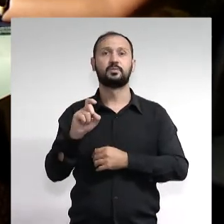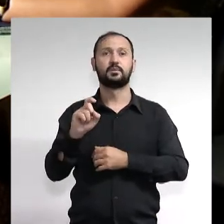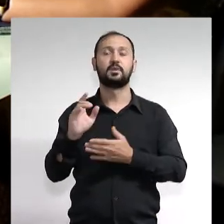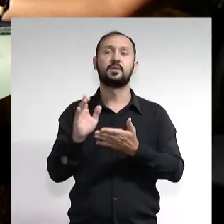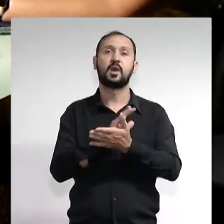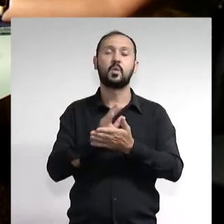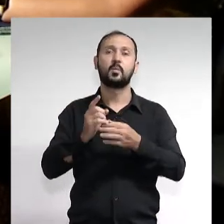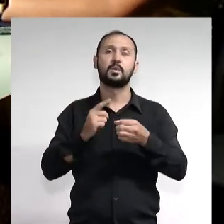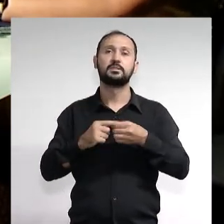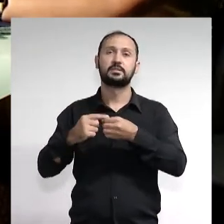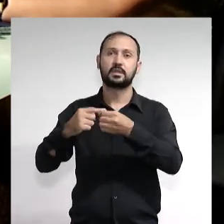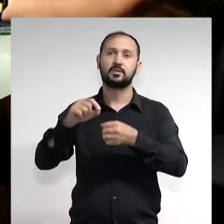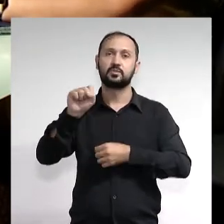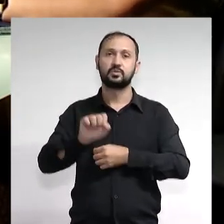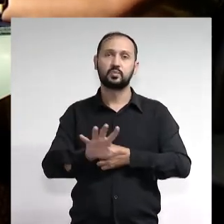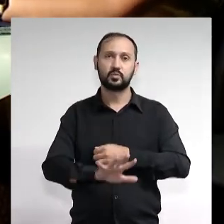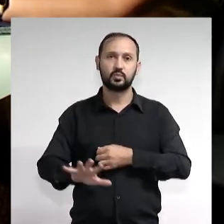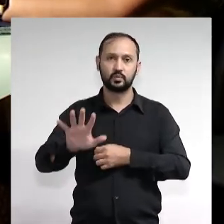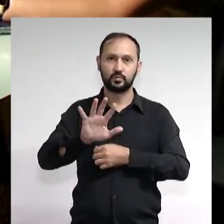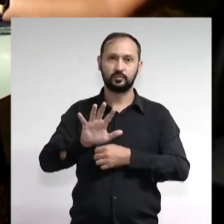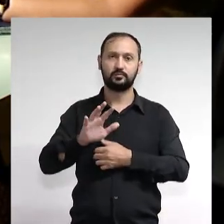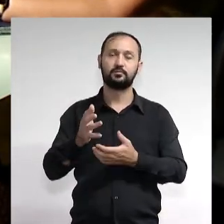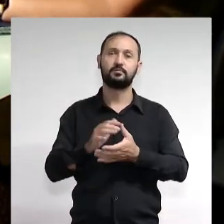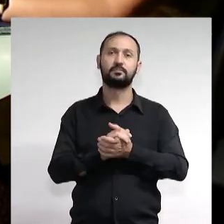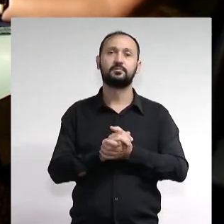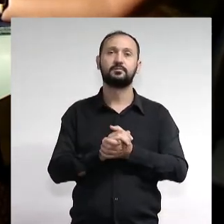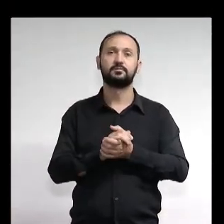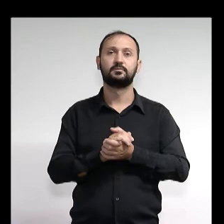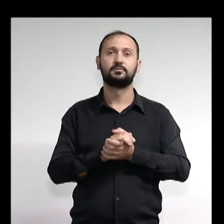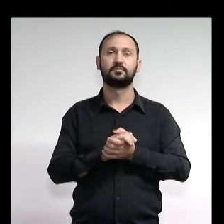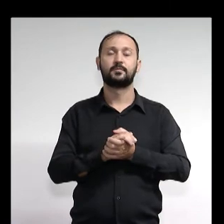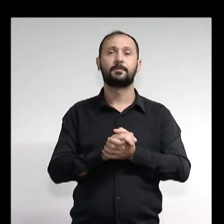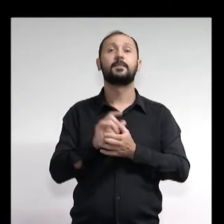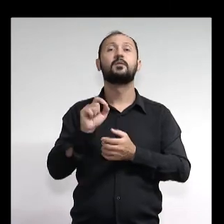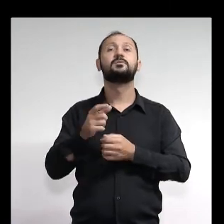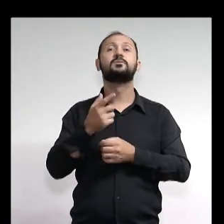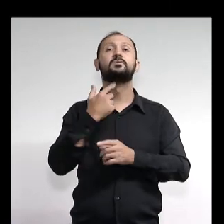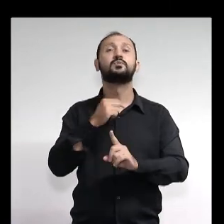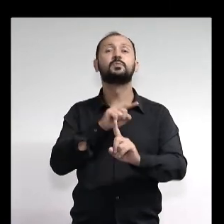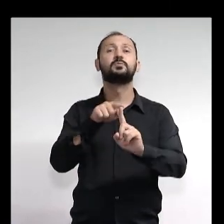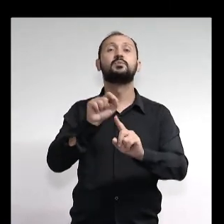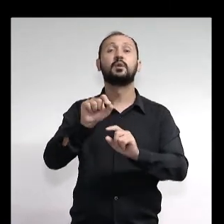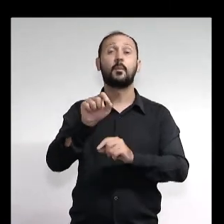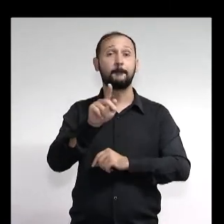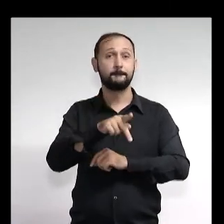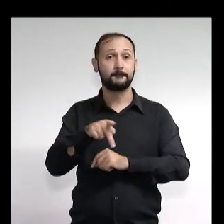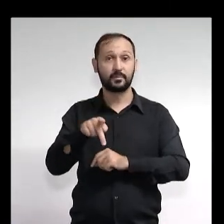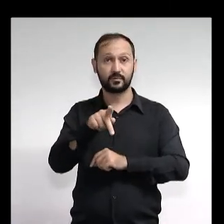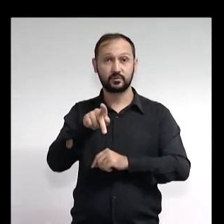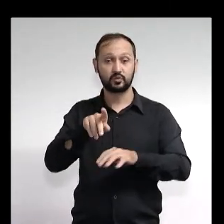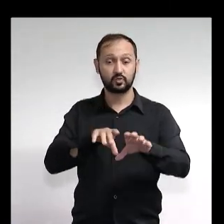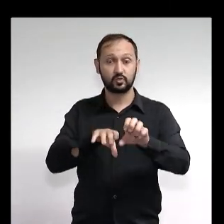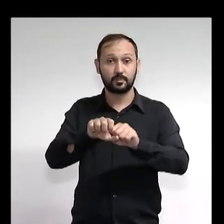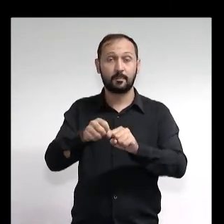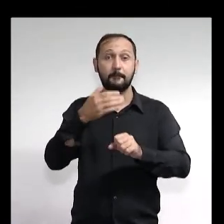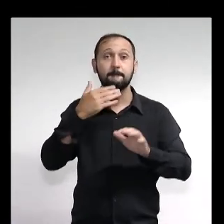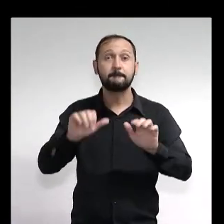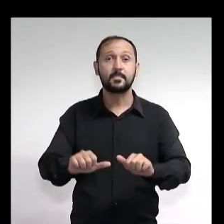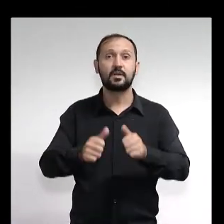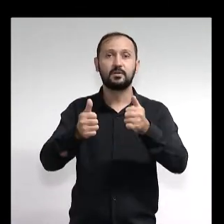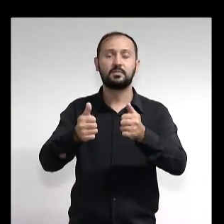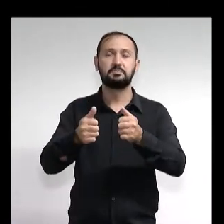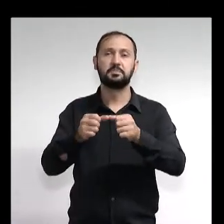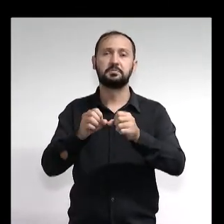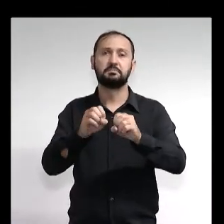também em Dourados, em algumas cidades do Sul. E a nossa intenção é aprimorar a formação do professor